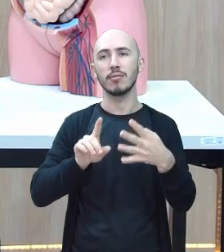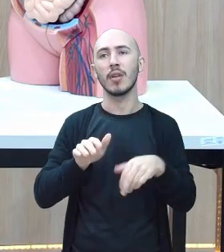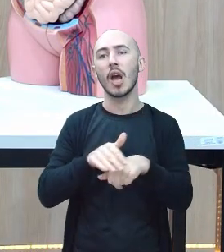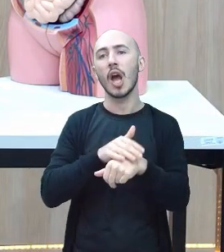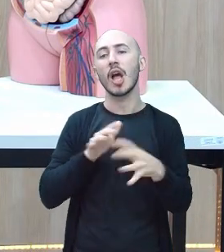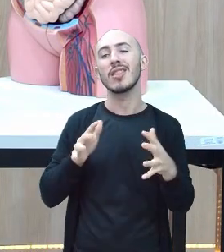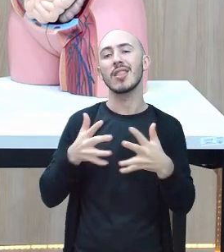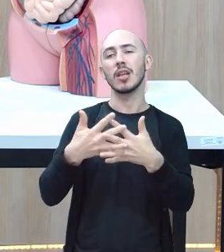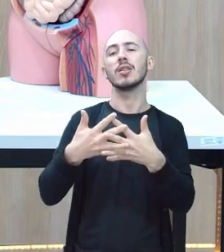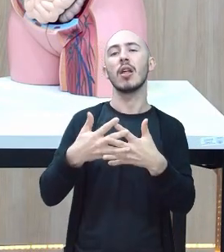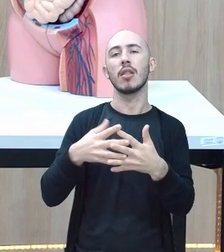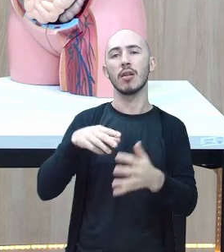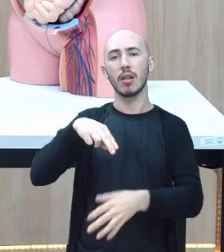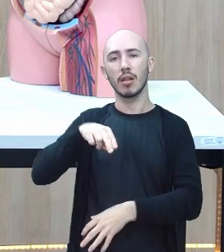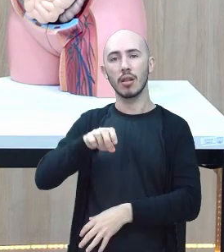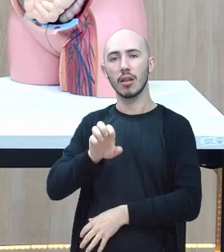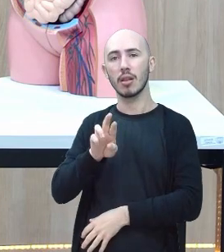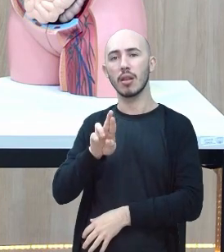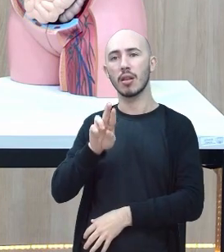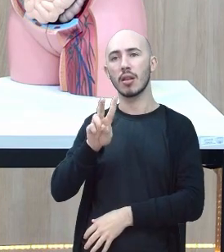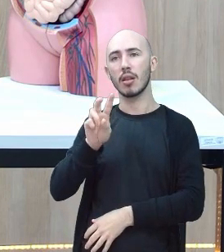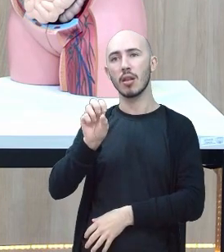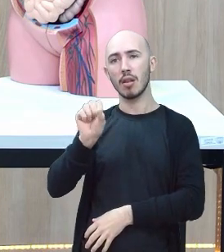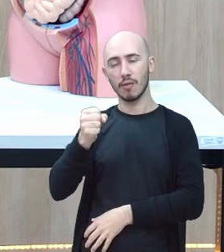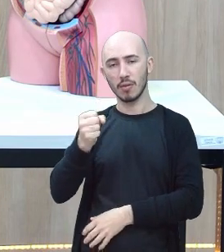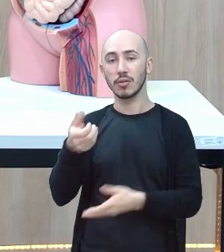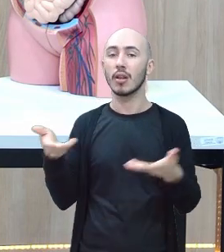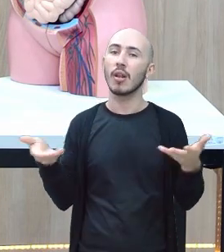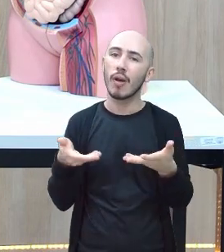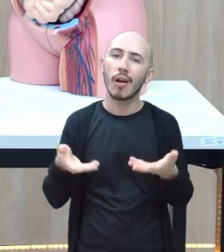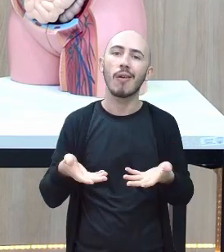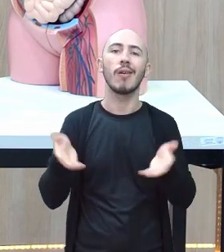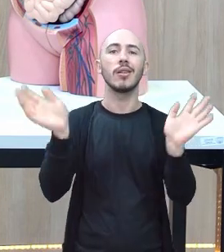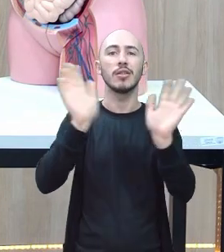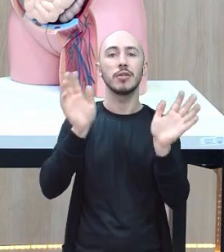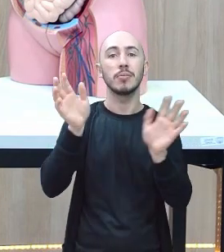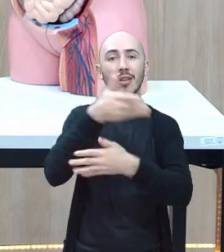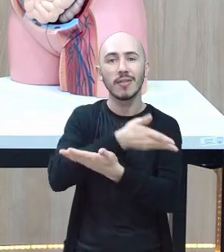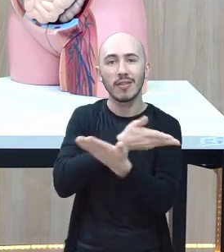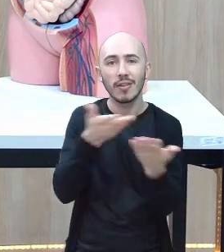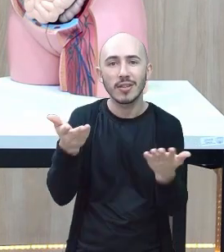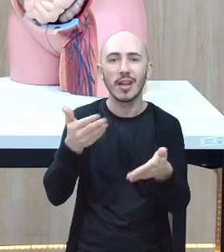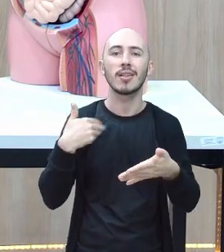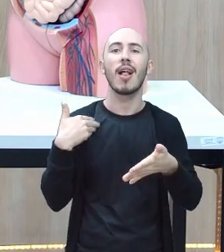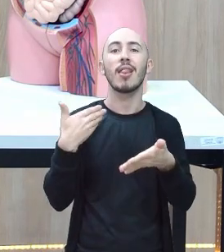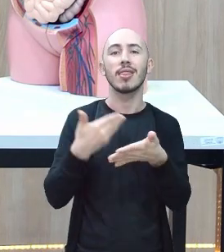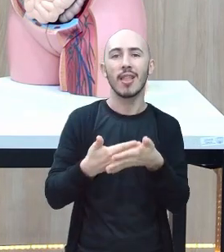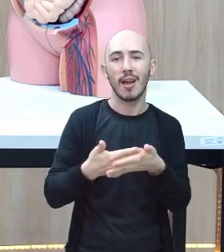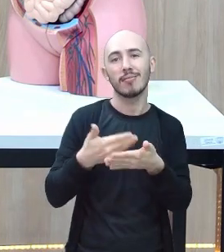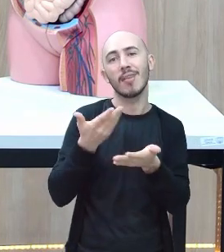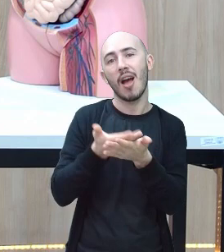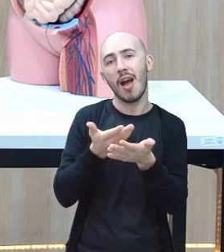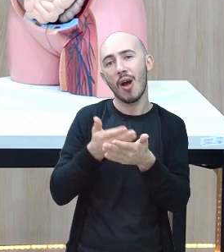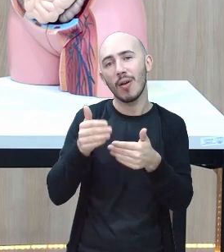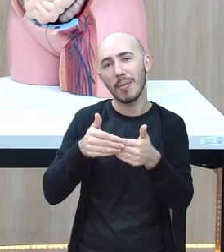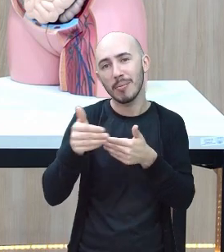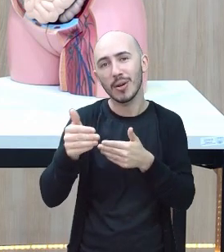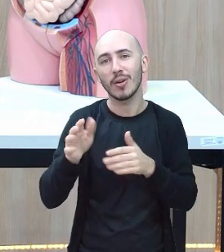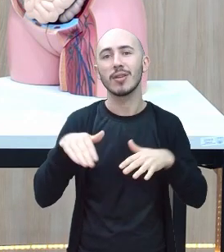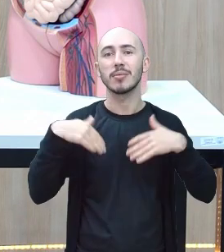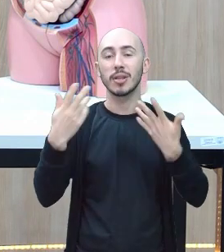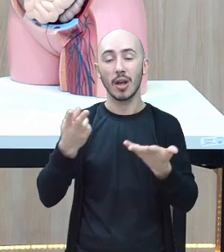acertou. Então, pessoal, aqui estou me despedindo de vocês. Até a próxima aula, dizendo que a nossa